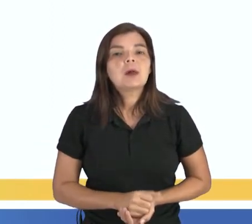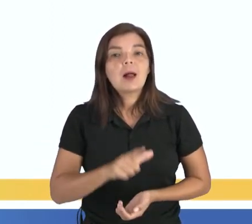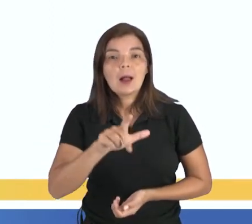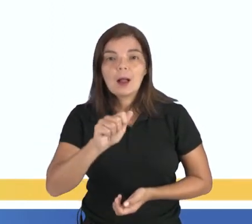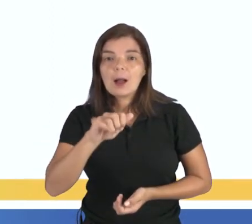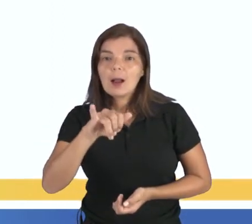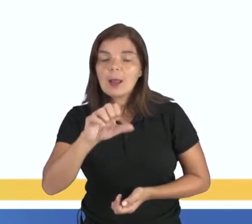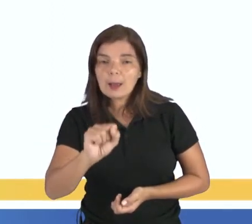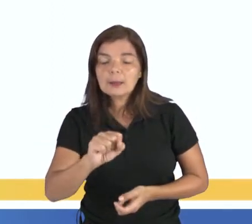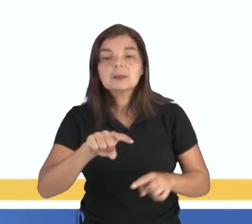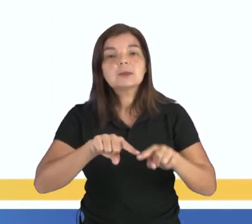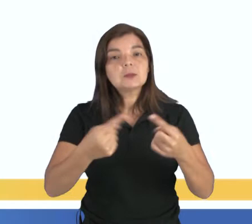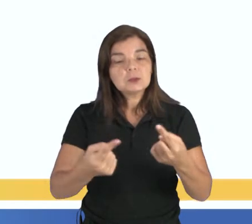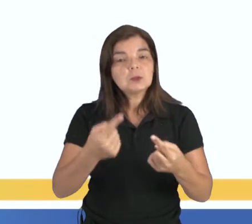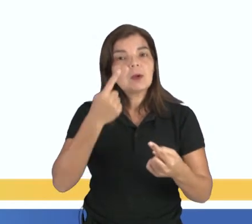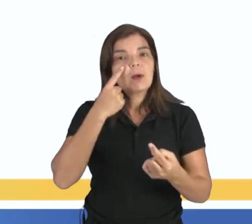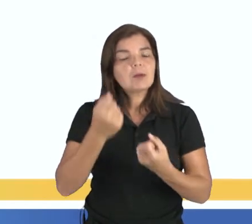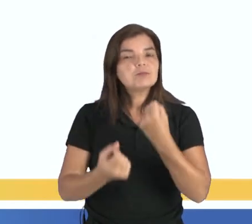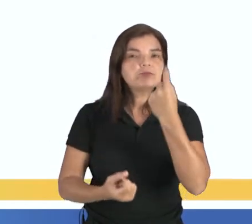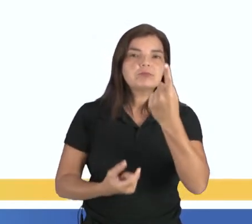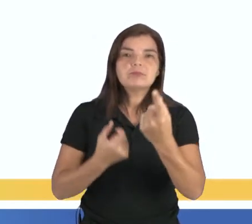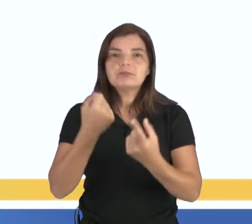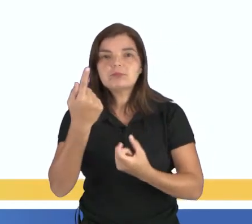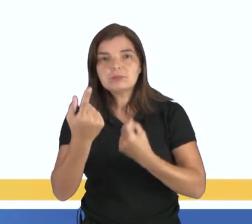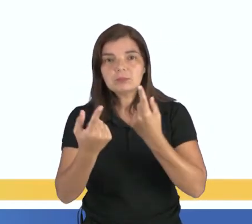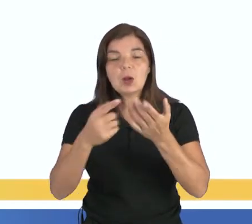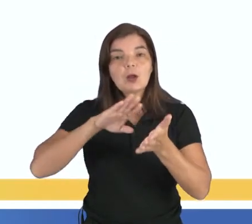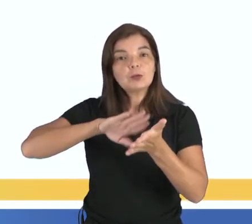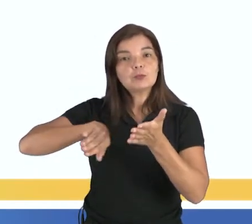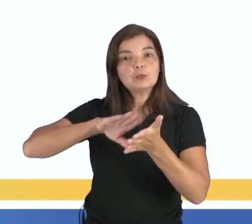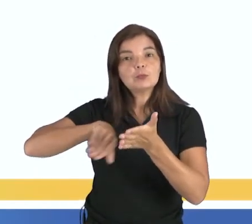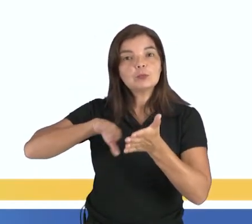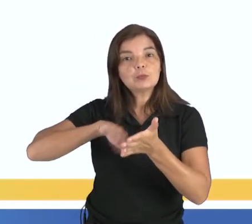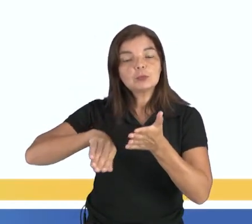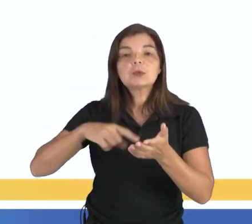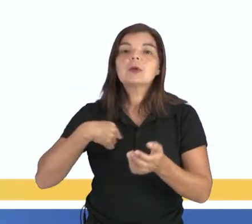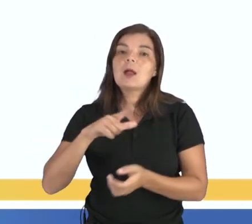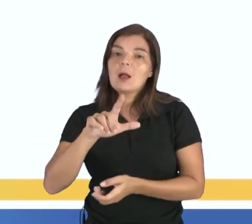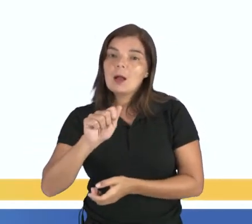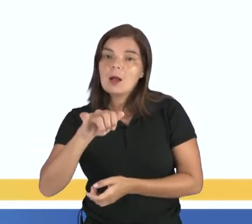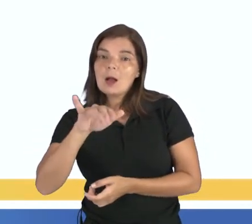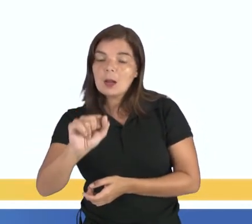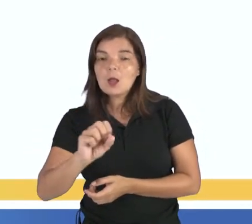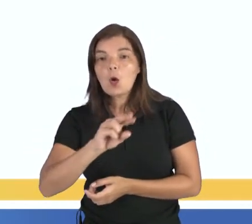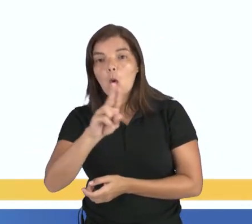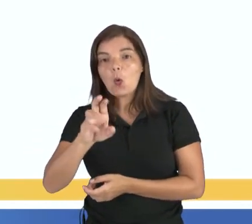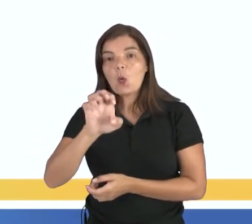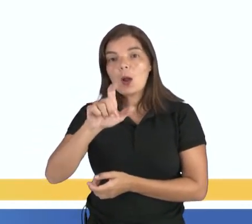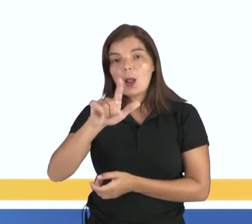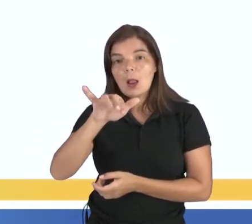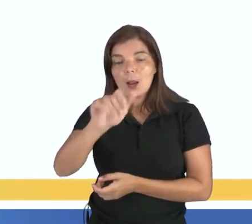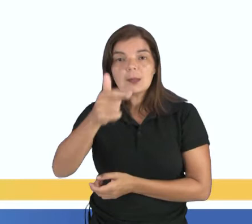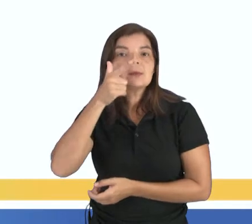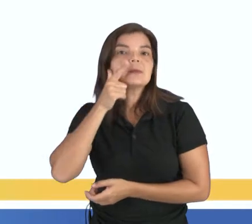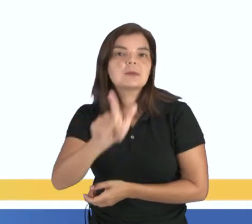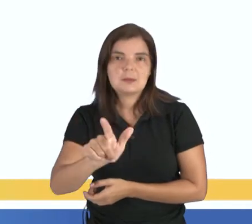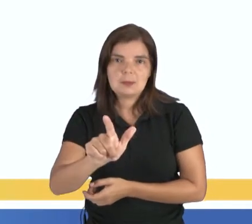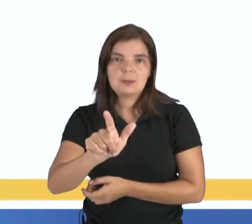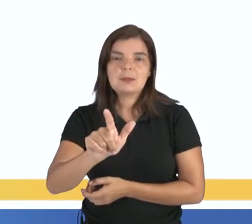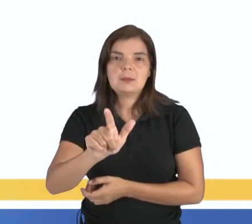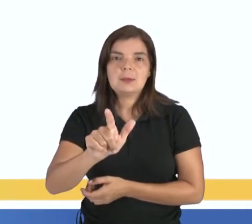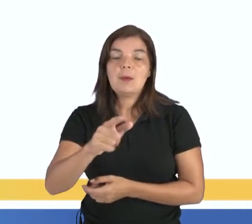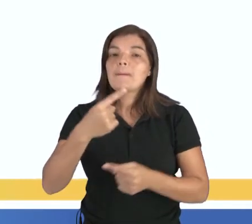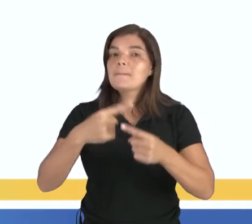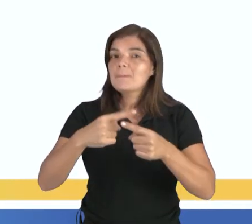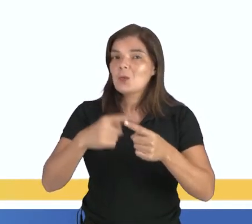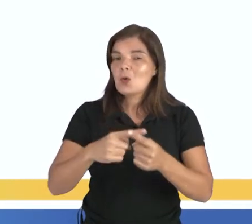nesse caso aqui, uma alternância eliminando, né? Laís ou Elisa ganhará,